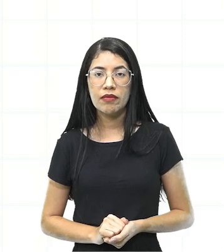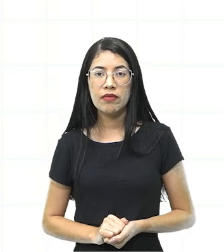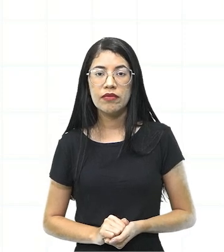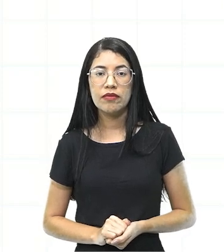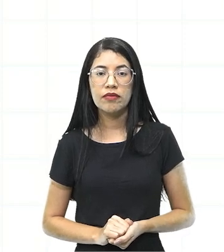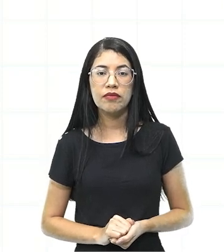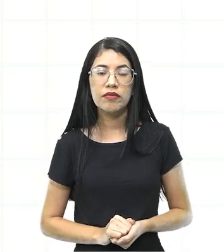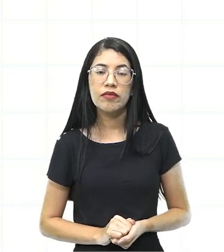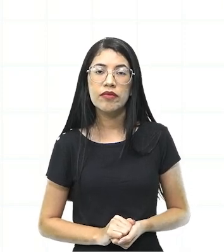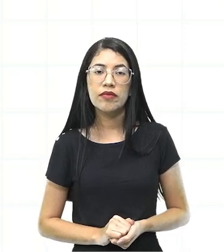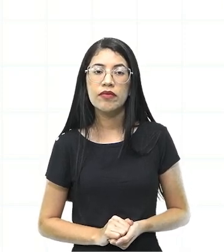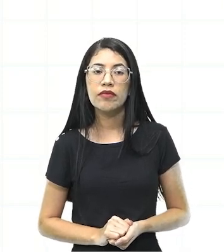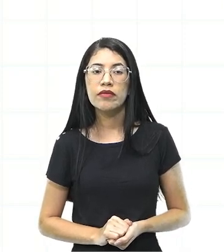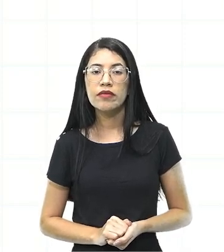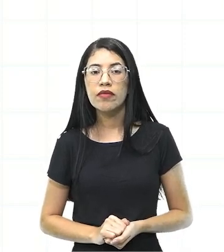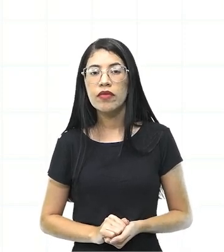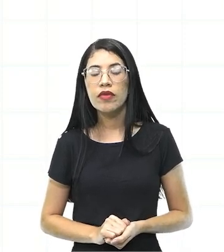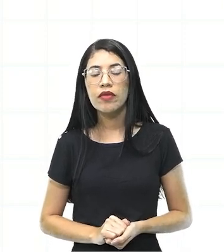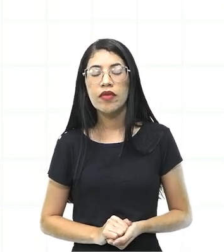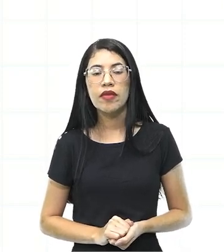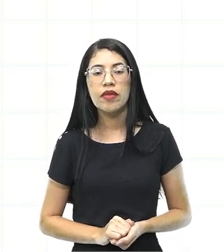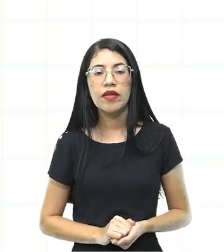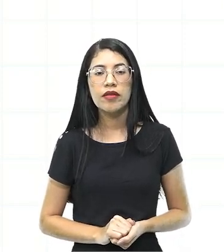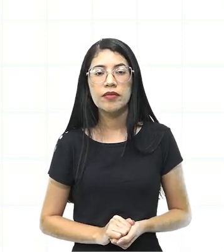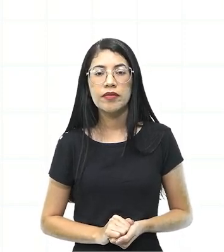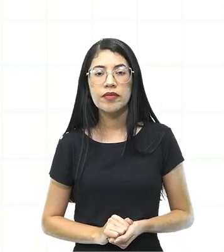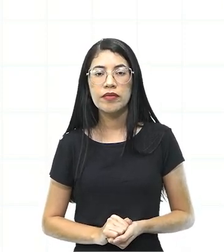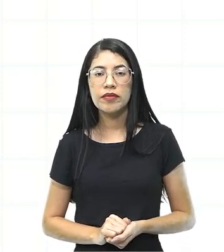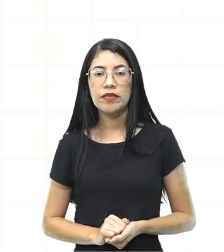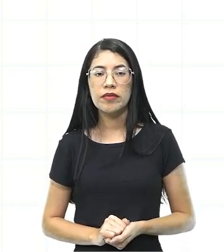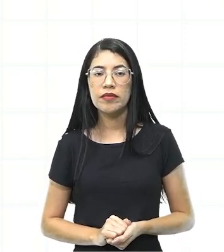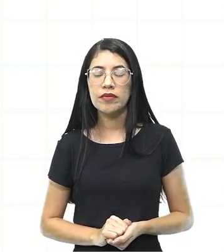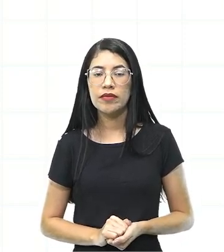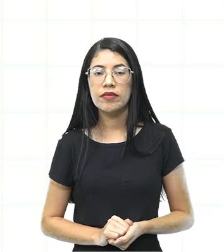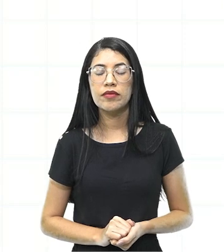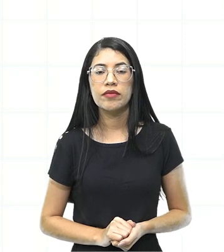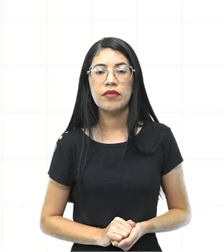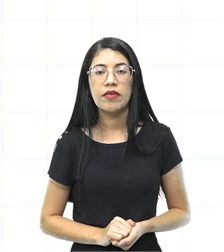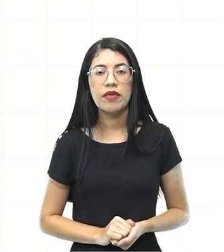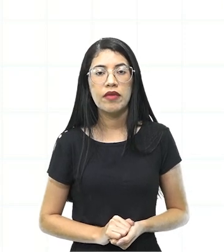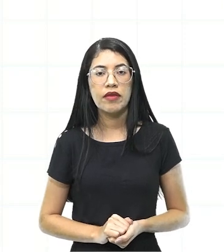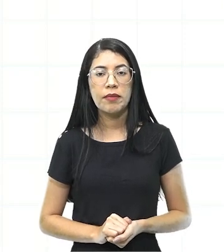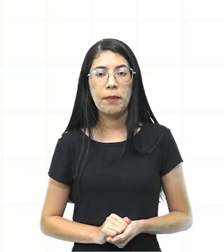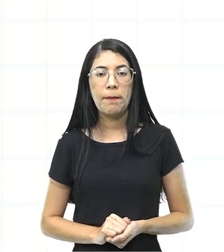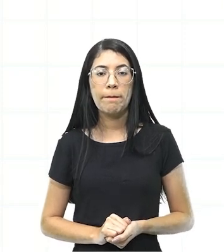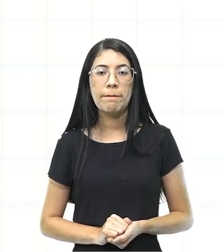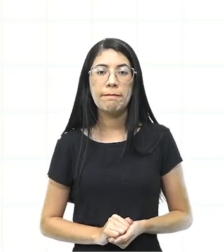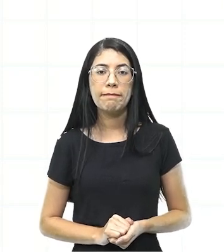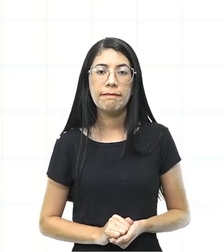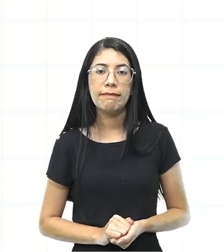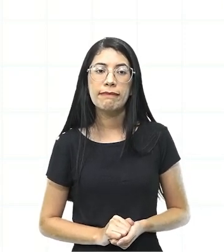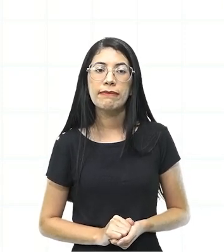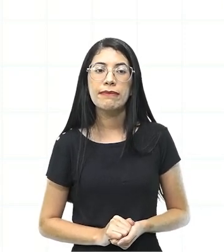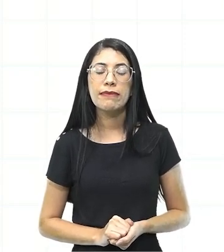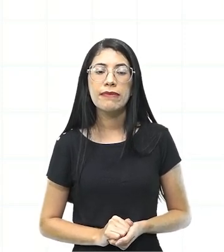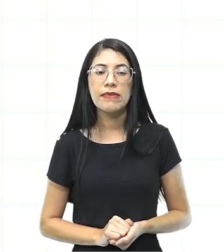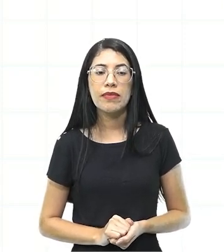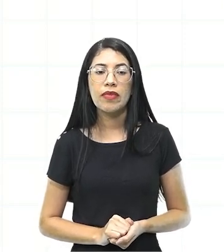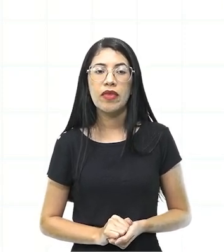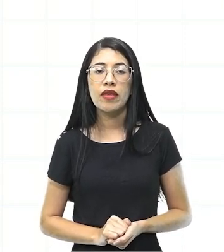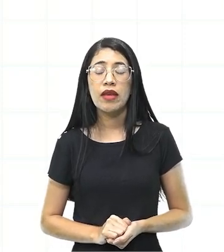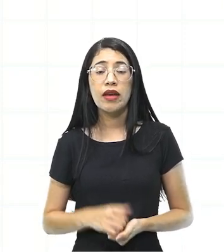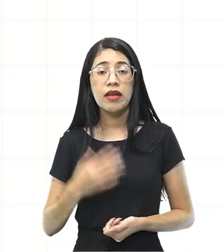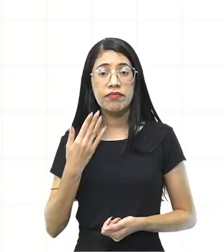às vezes, à toa, à noite, de repente, em breve, de modo algum, à vontade e a